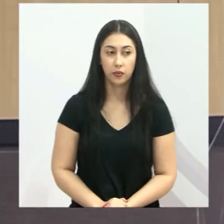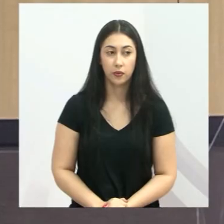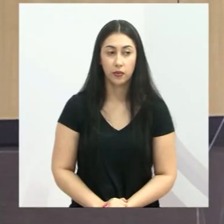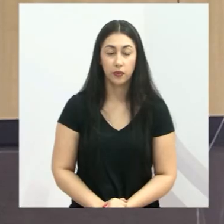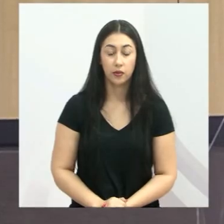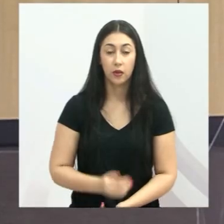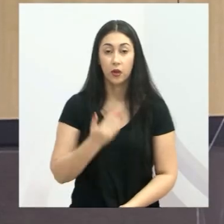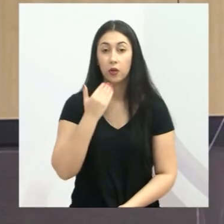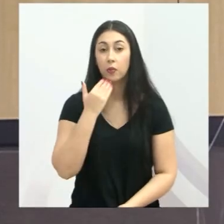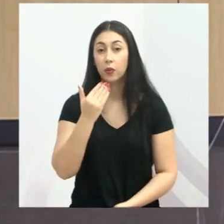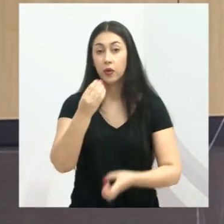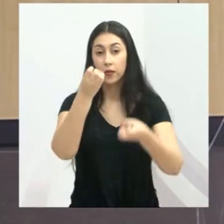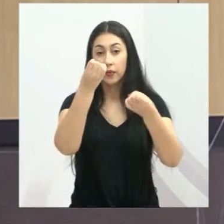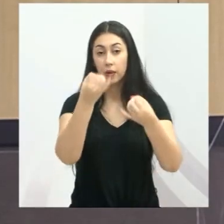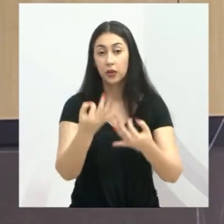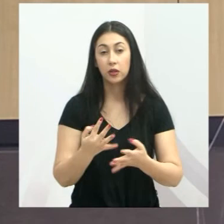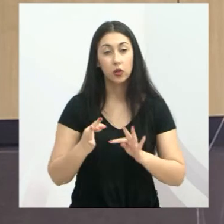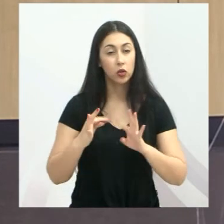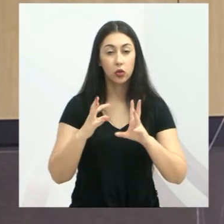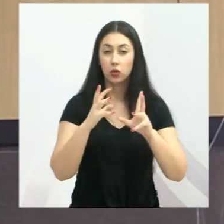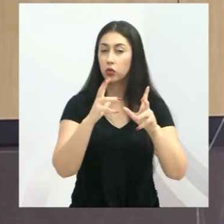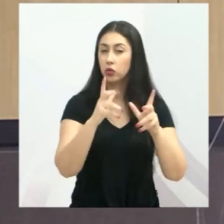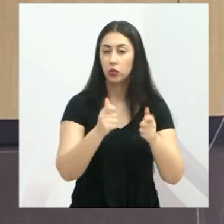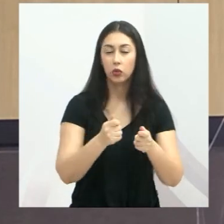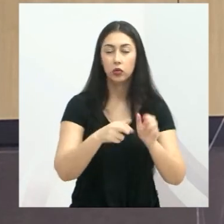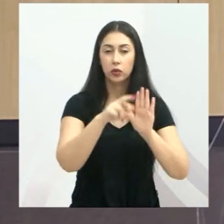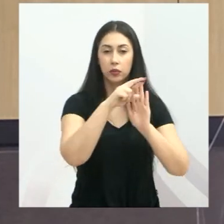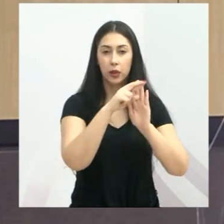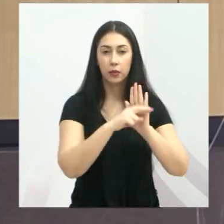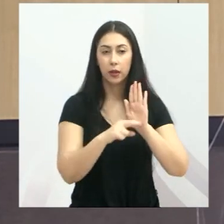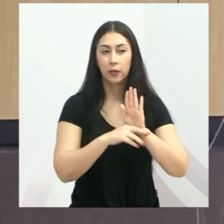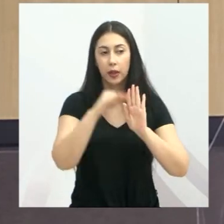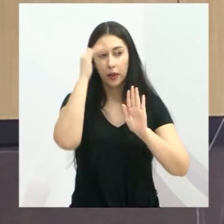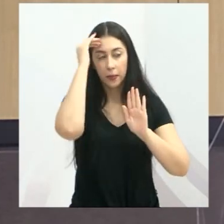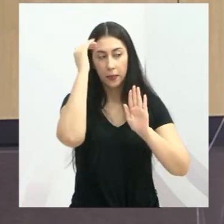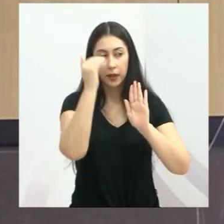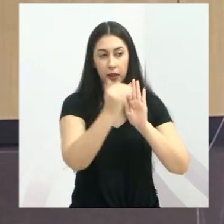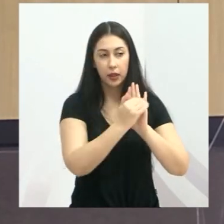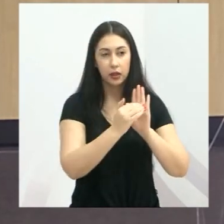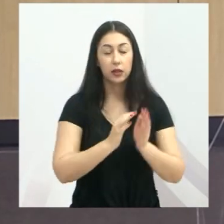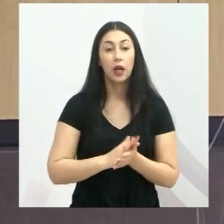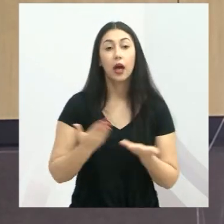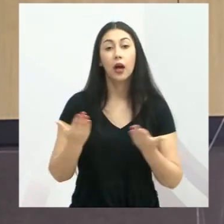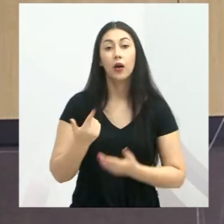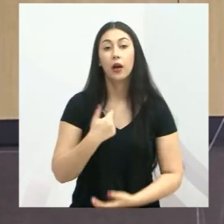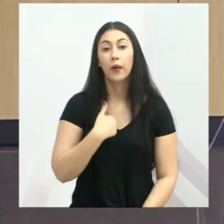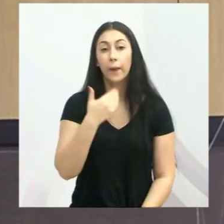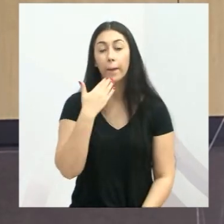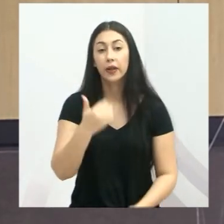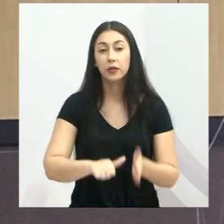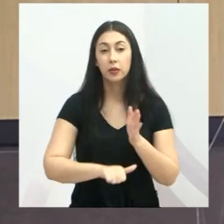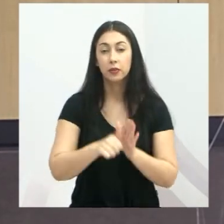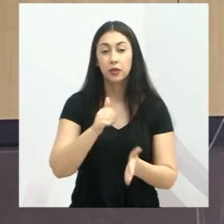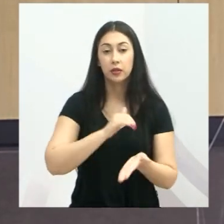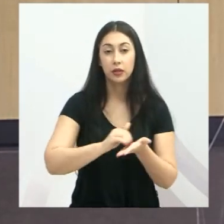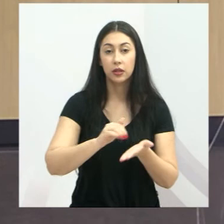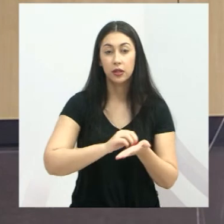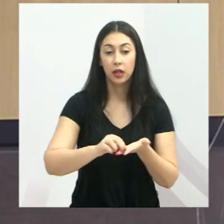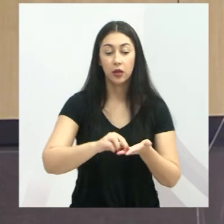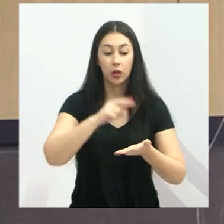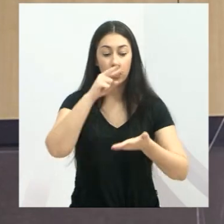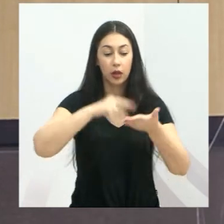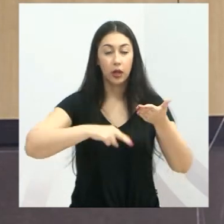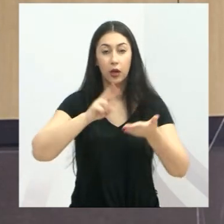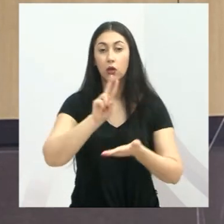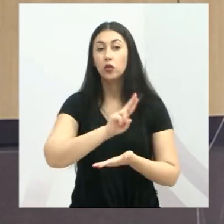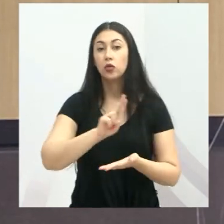Os pedidos de informações foram apreciados na forma regimental. Solicito ao primeiro secretário que faça a leitura dos votos